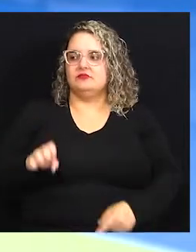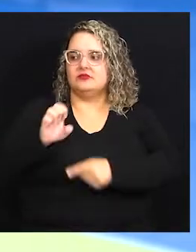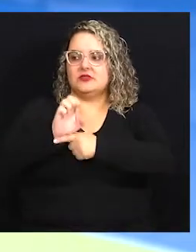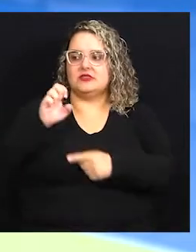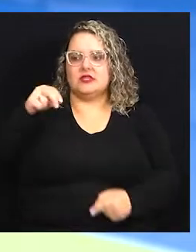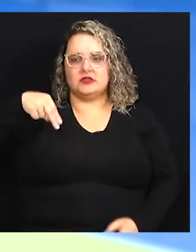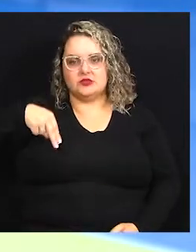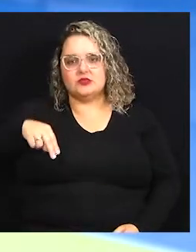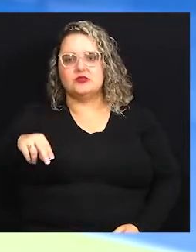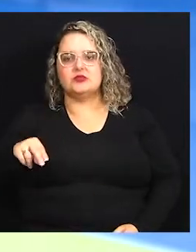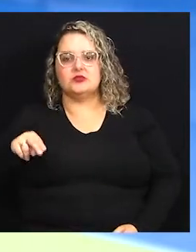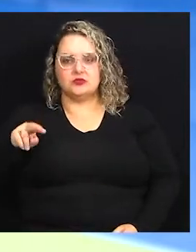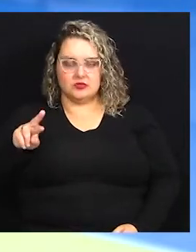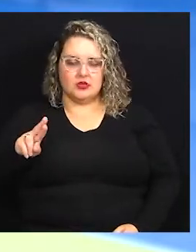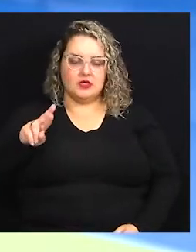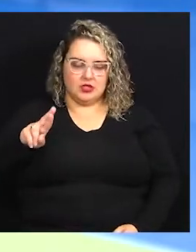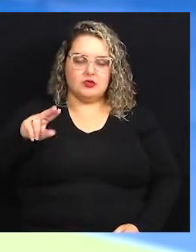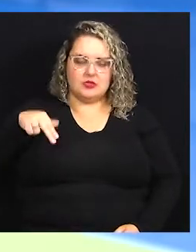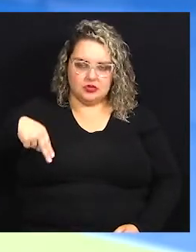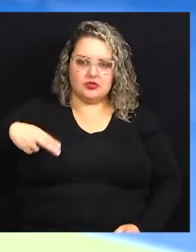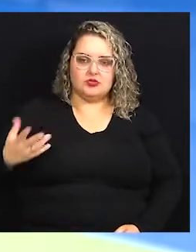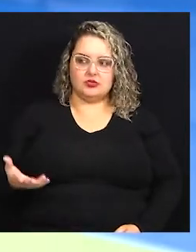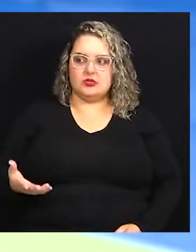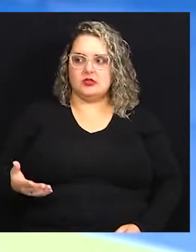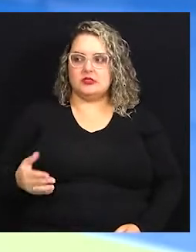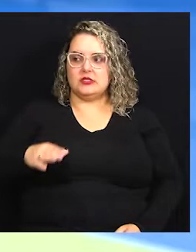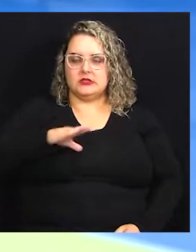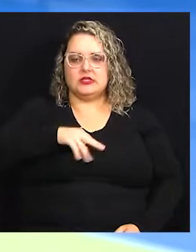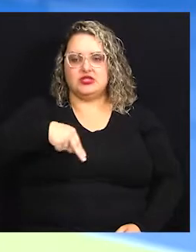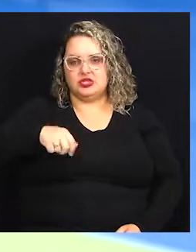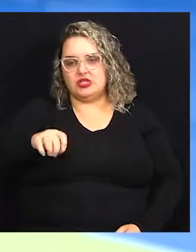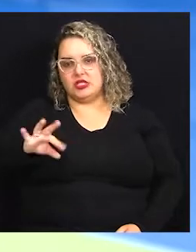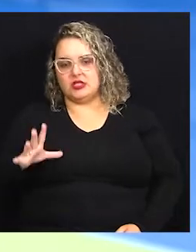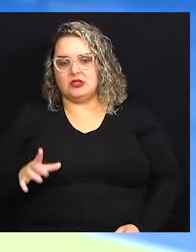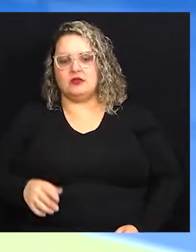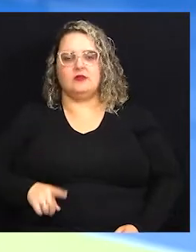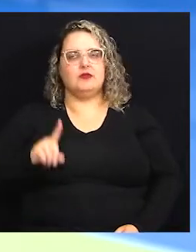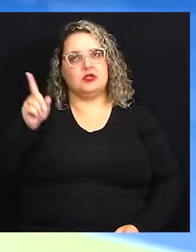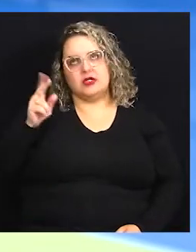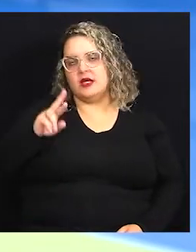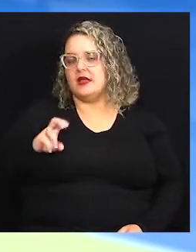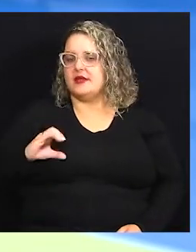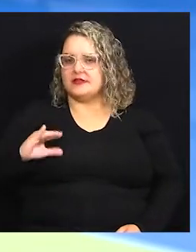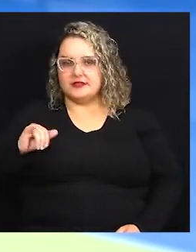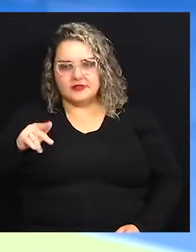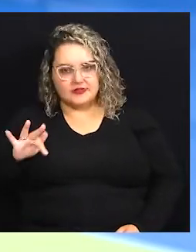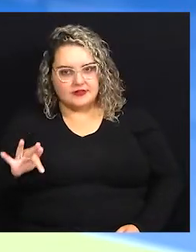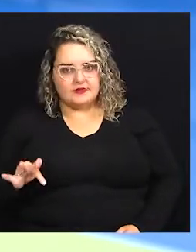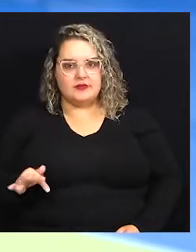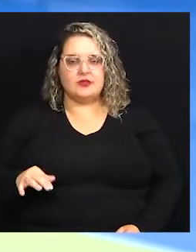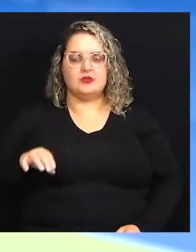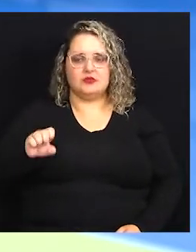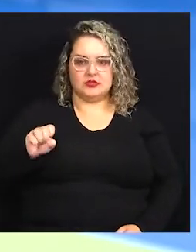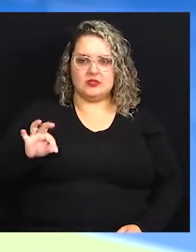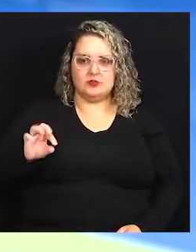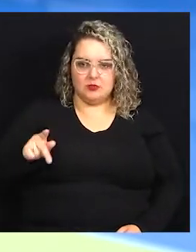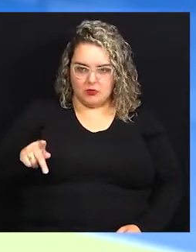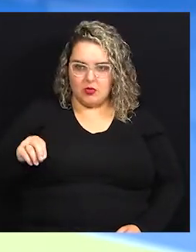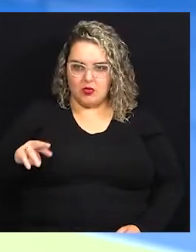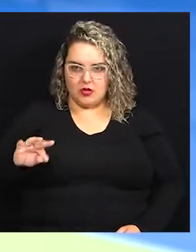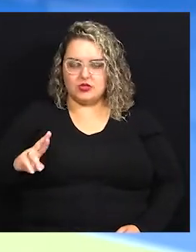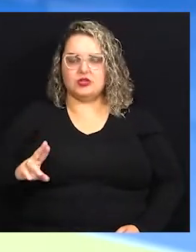16 anos, até 16 anos de idade. Fui jogar no Sport Recife, saí do Sport Recife, fui para a Associação Atlética da